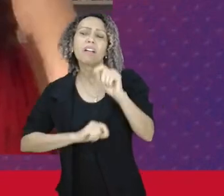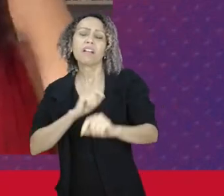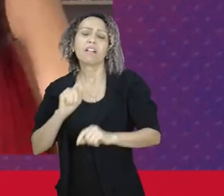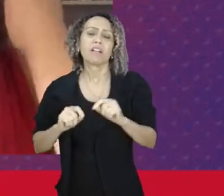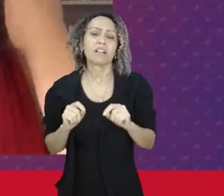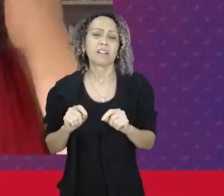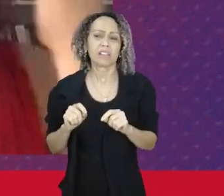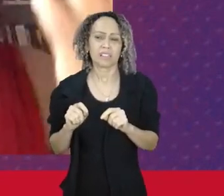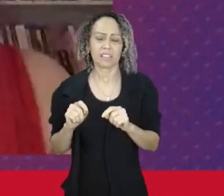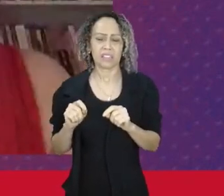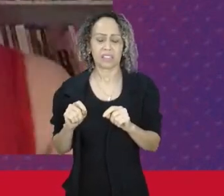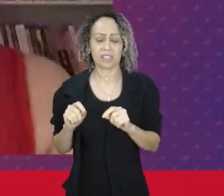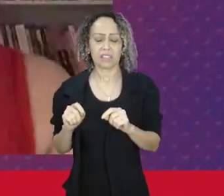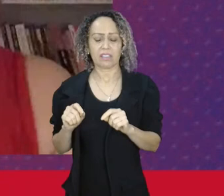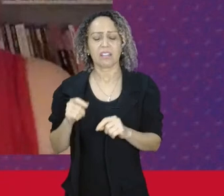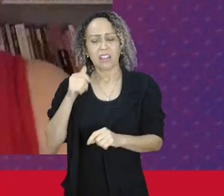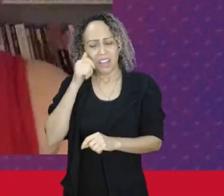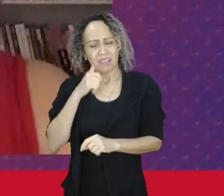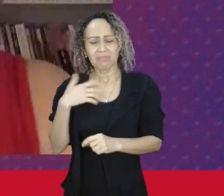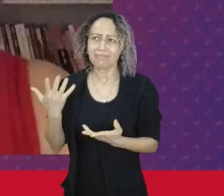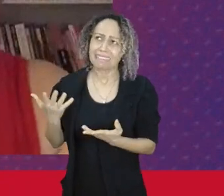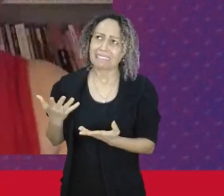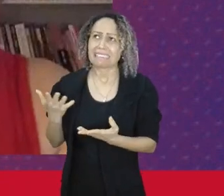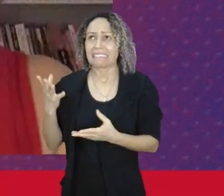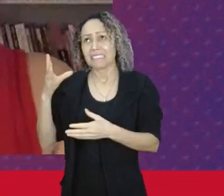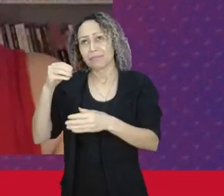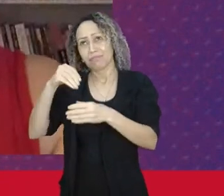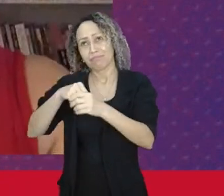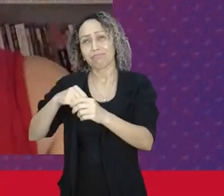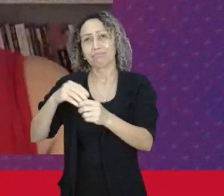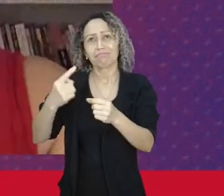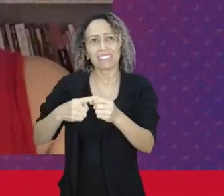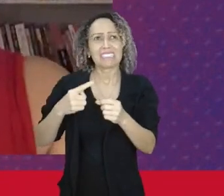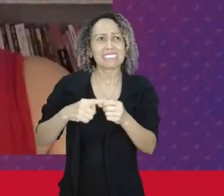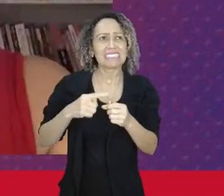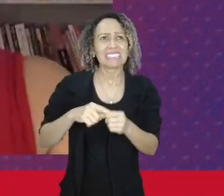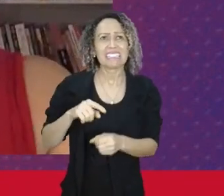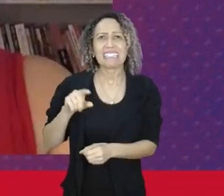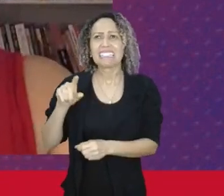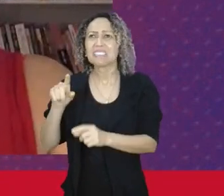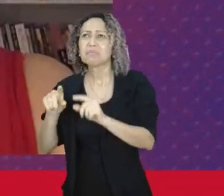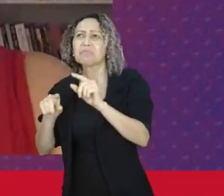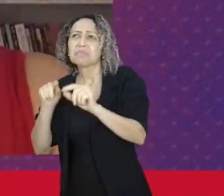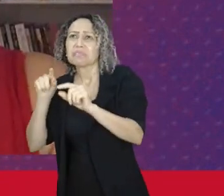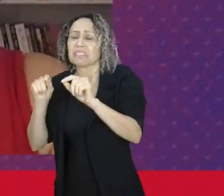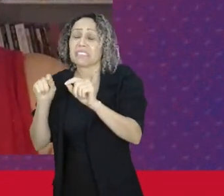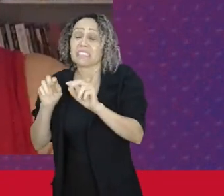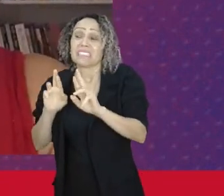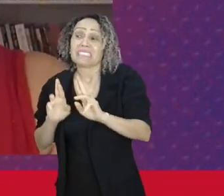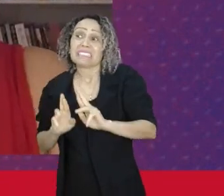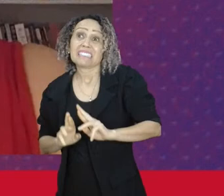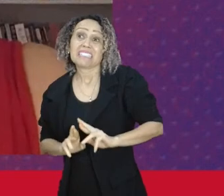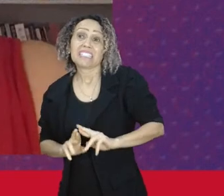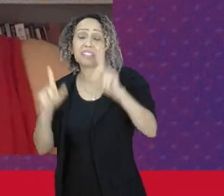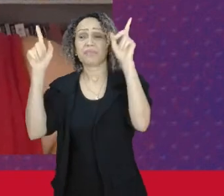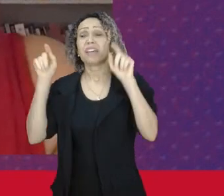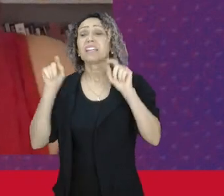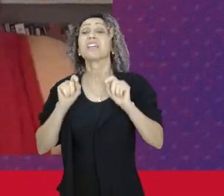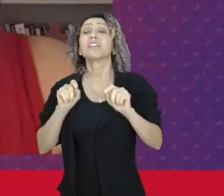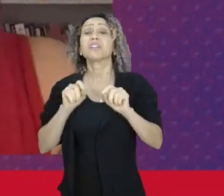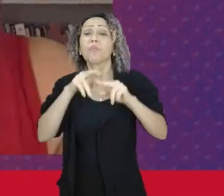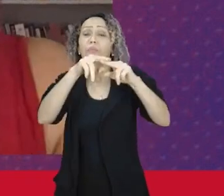tenha opções diferentes na cidade por conta dessa violência. Ela passa a